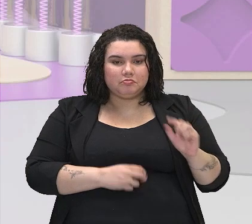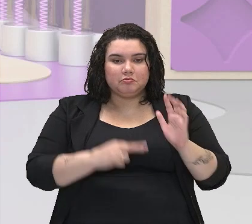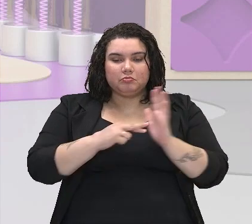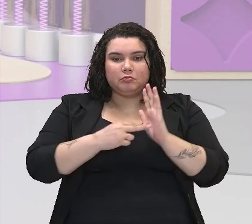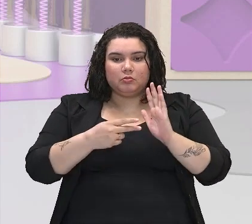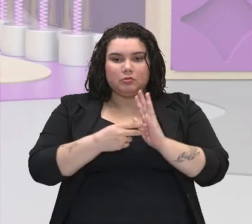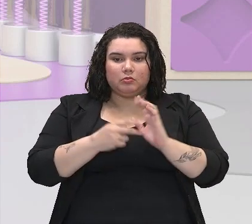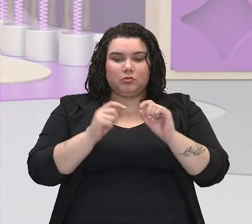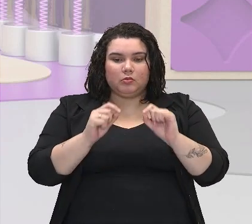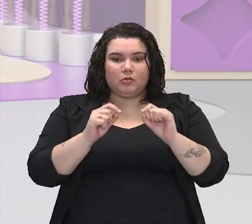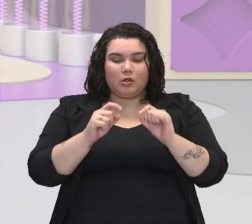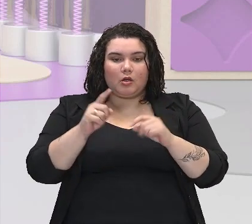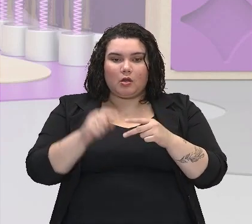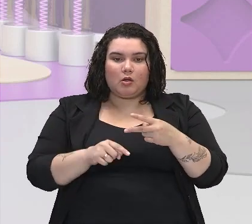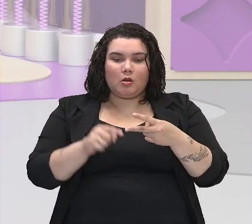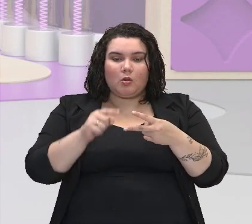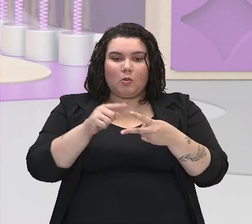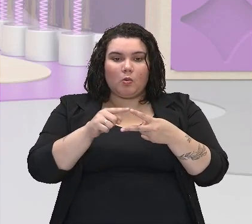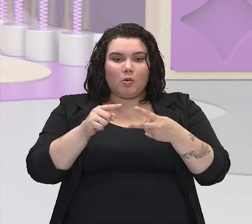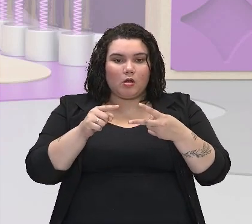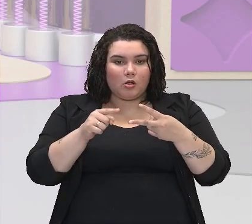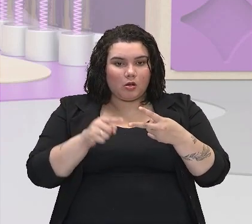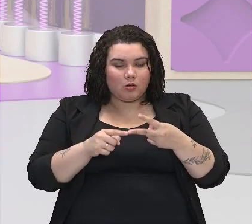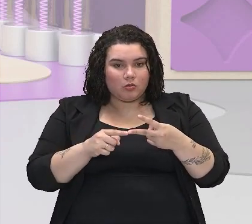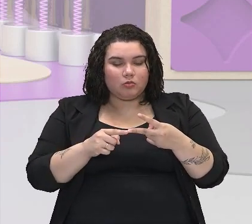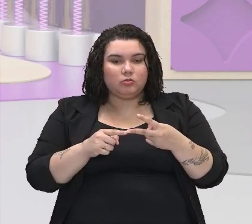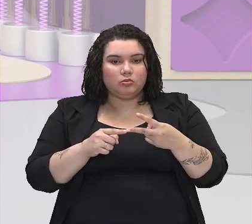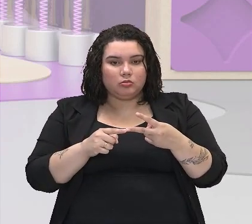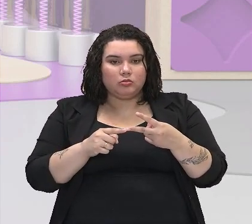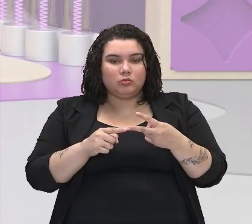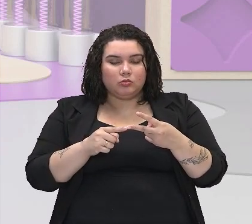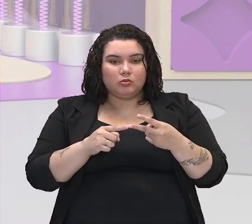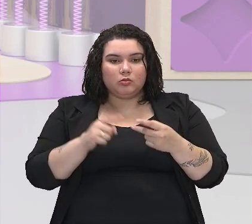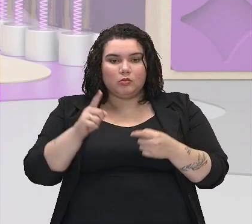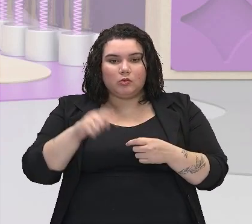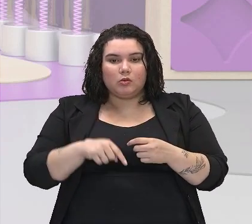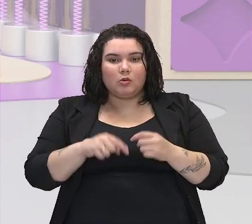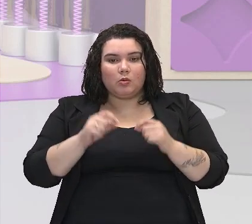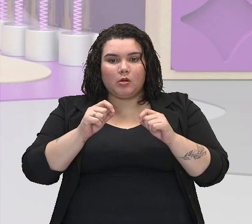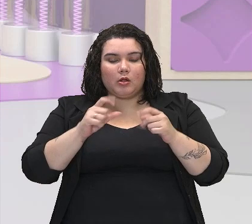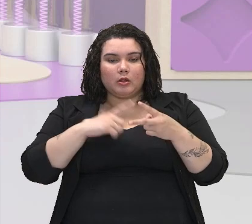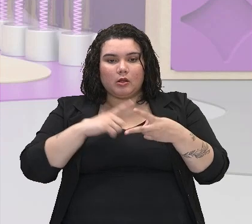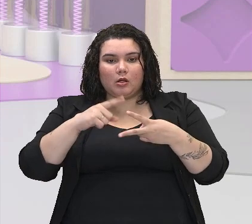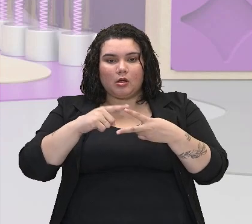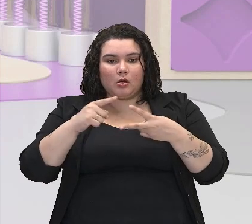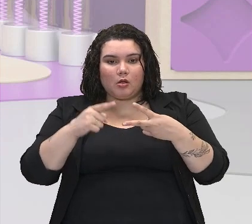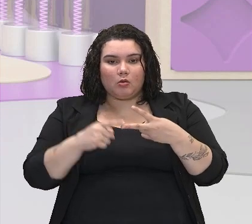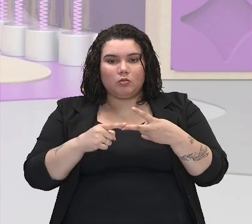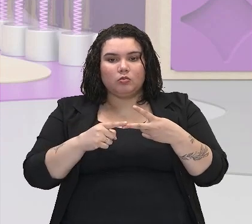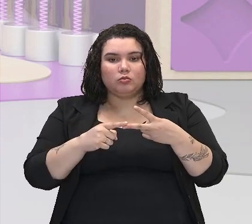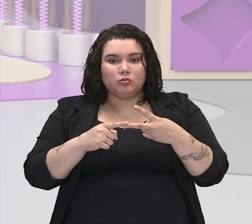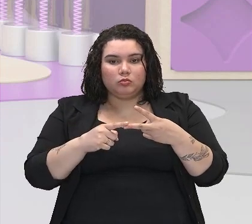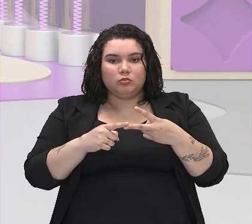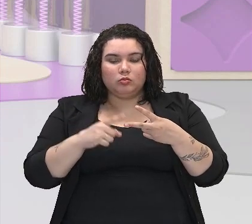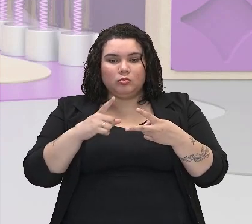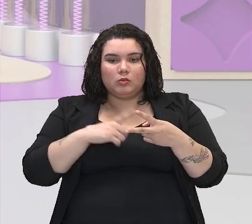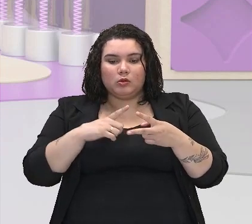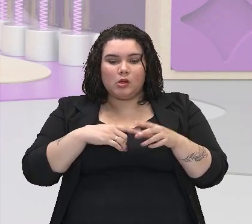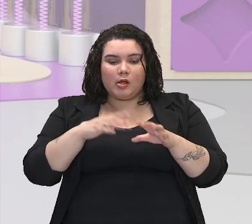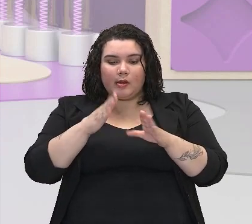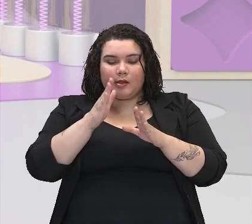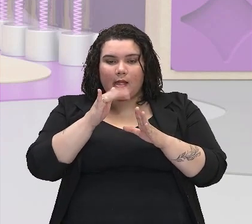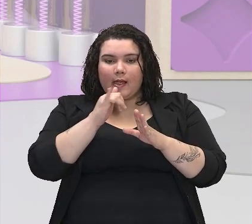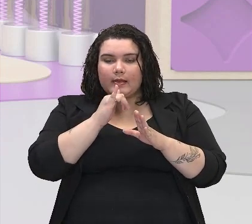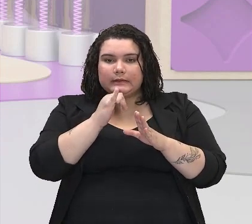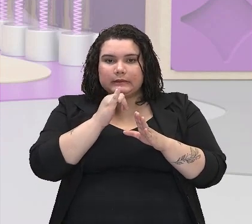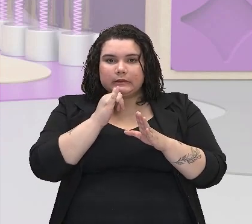está se referindo àquele ângulo formado, né? E ela divide aquele ângulo ali ao meio,